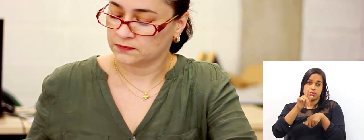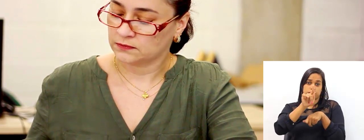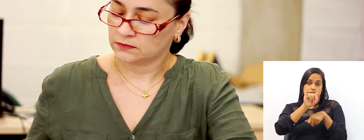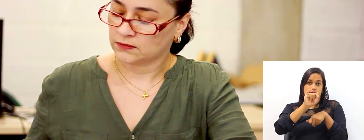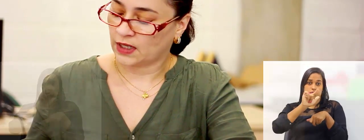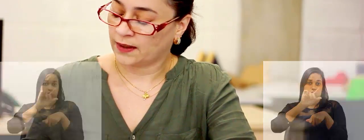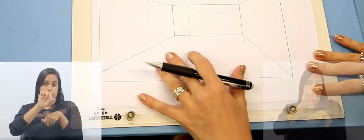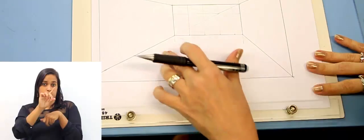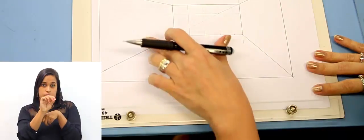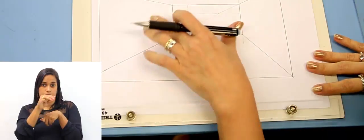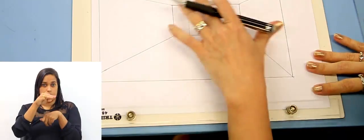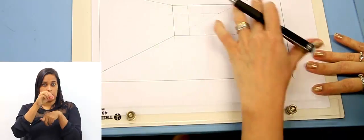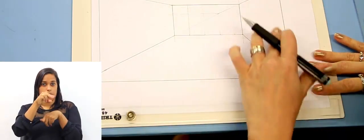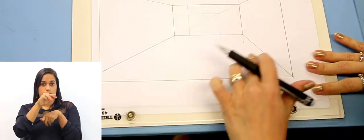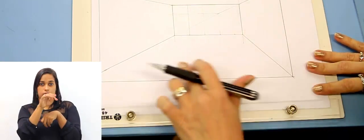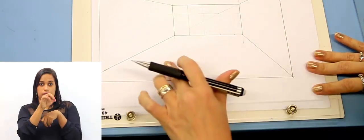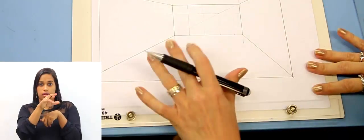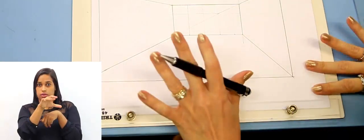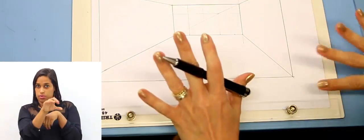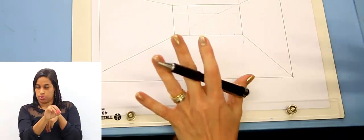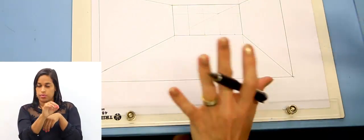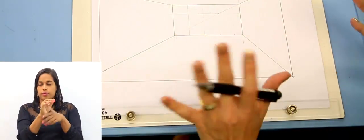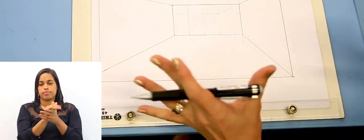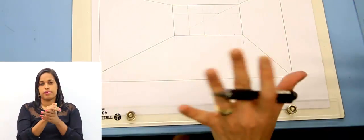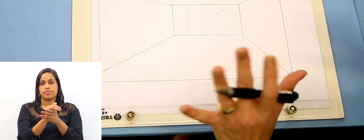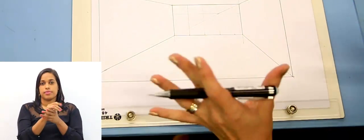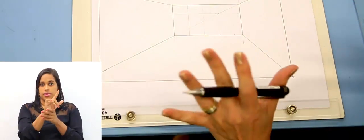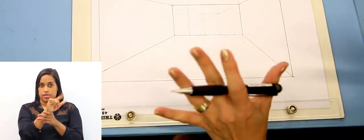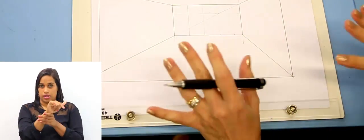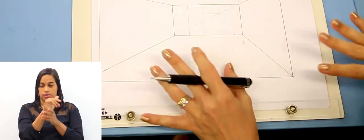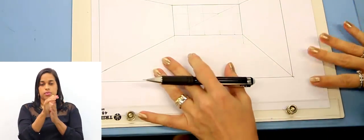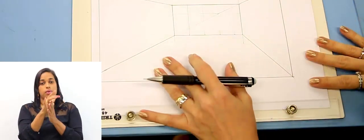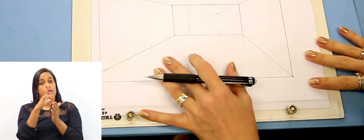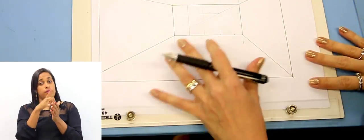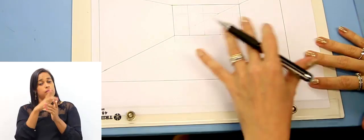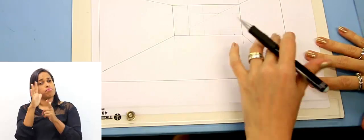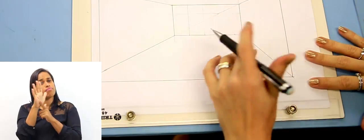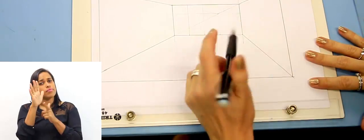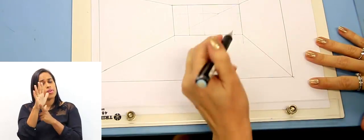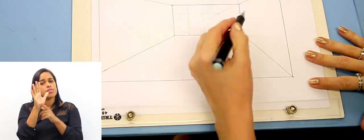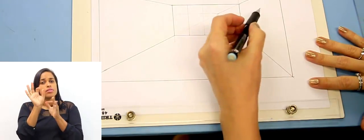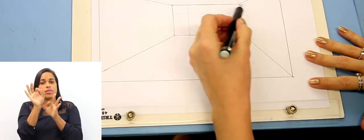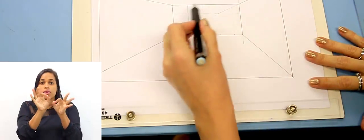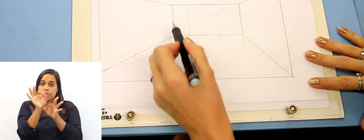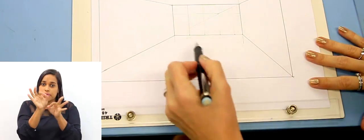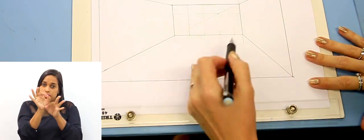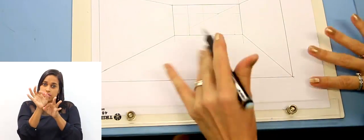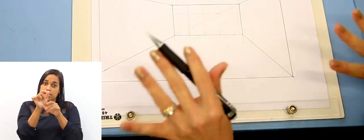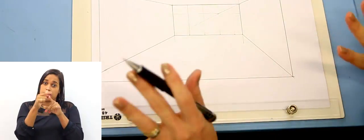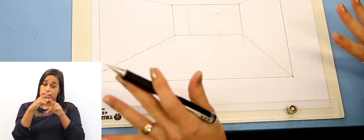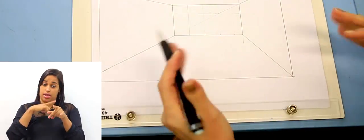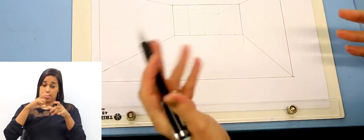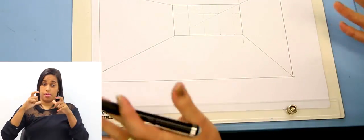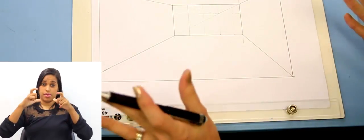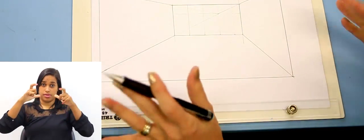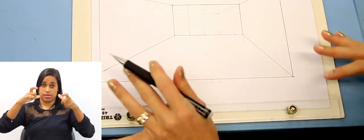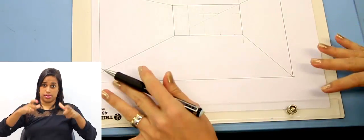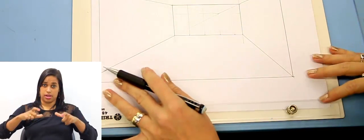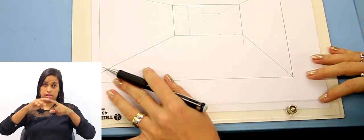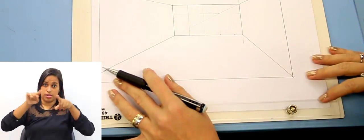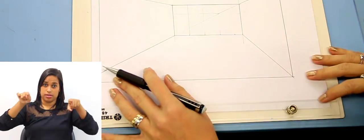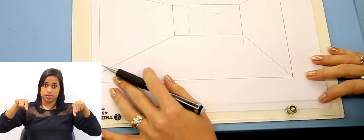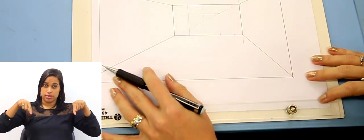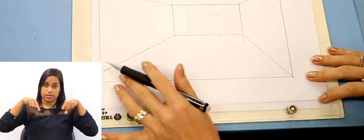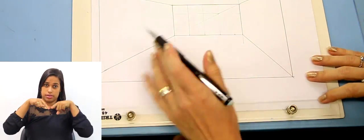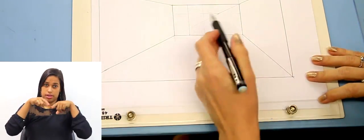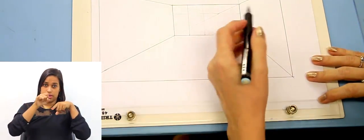Montenegro, tá? Na verdade, eu vou mostrar uma coisa um pouco mais esquemática. Então, eu tenho aqui um ambiente, uma sala, vamos dizer assim,